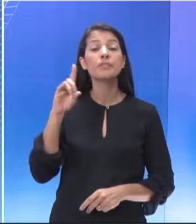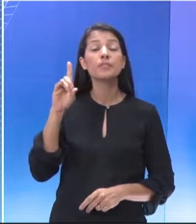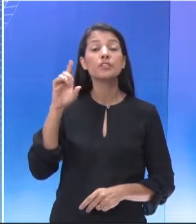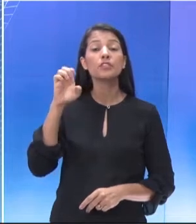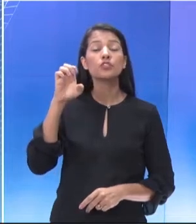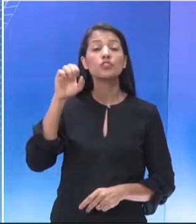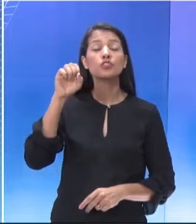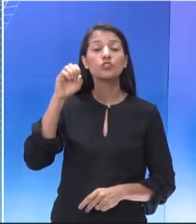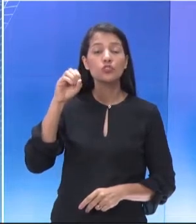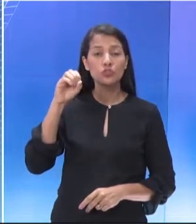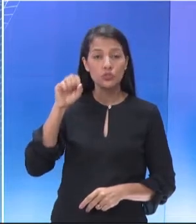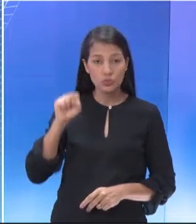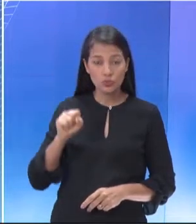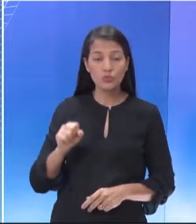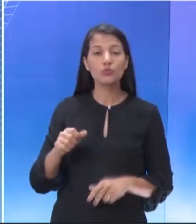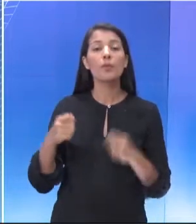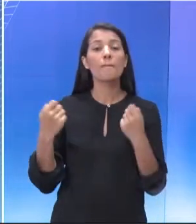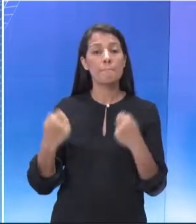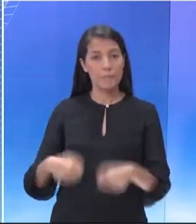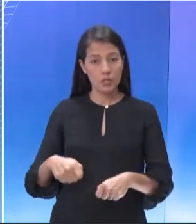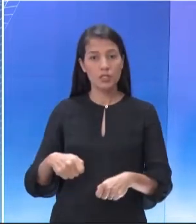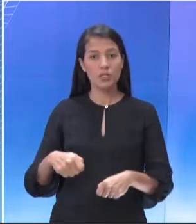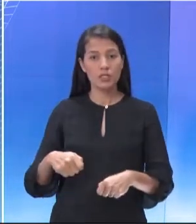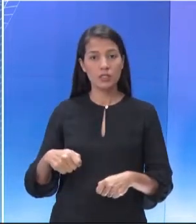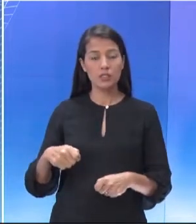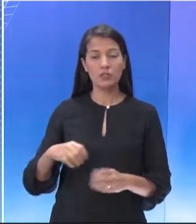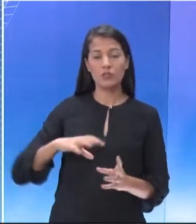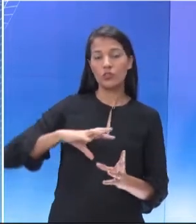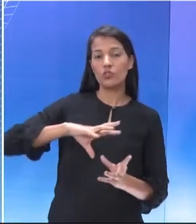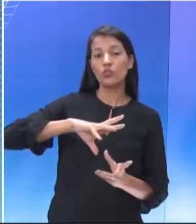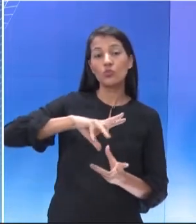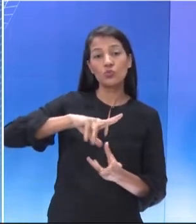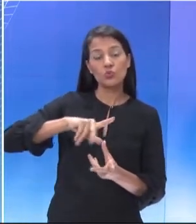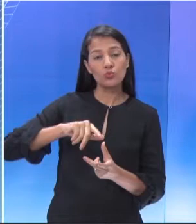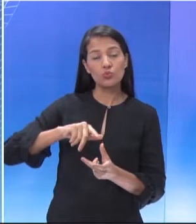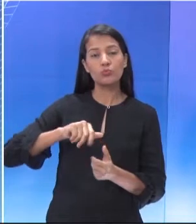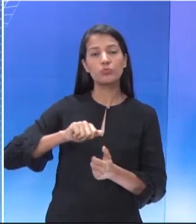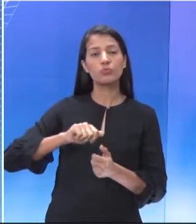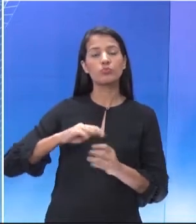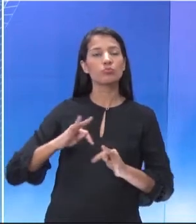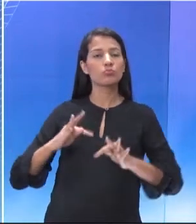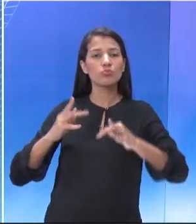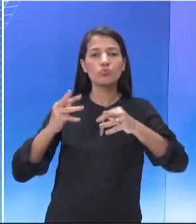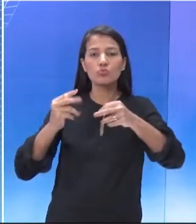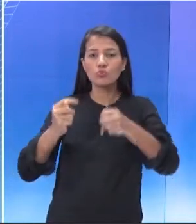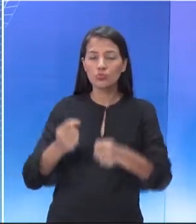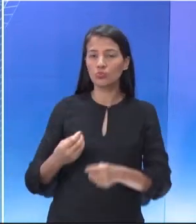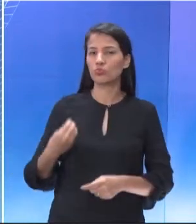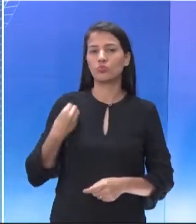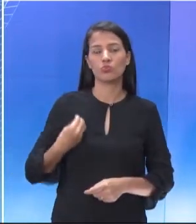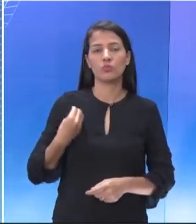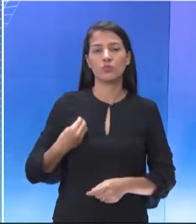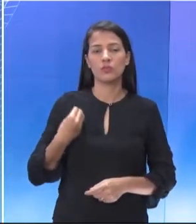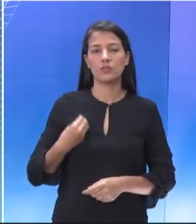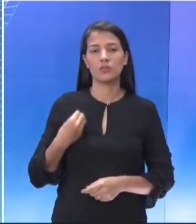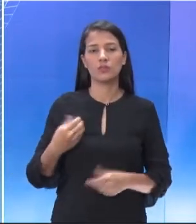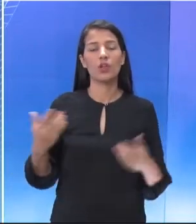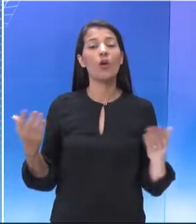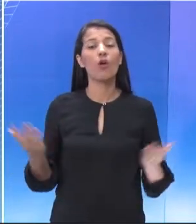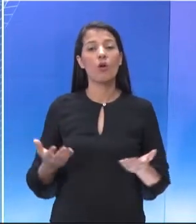tem aqui na Terra, tá certo? Hoje, então, nós vamos falar aqui dos lipídios e eu vou passar para vocês aqui alguns pontos